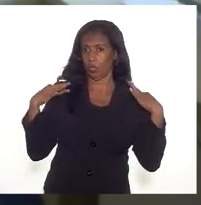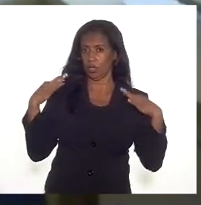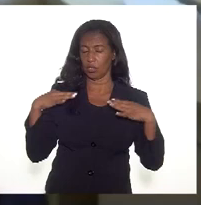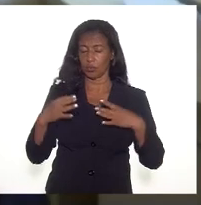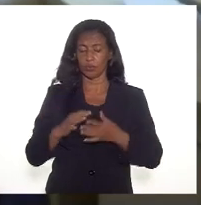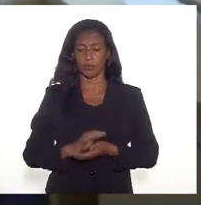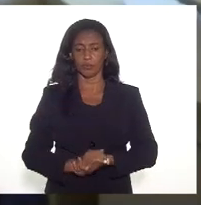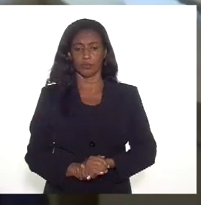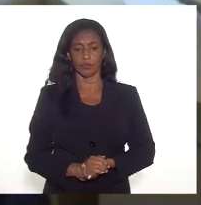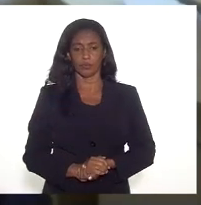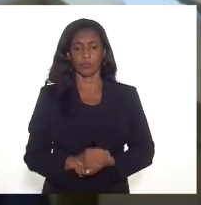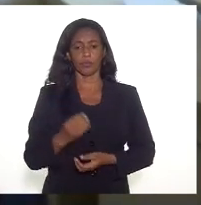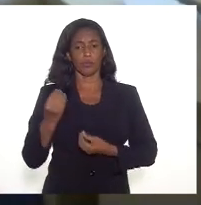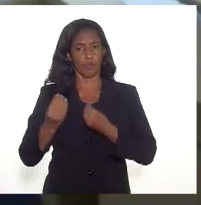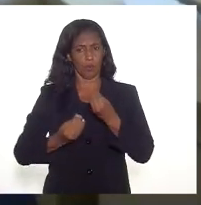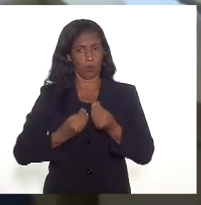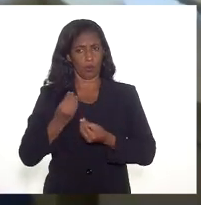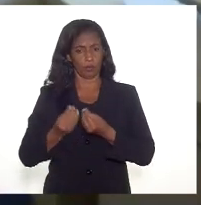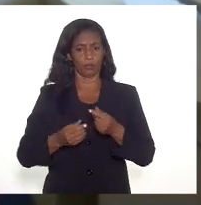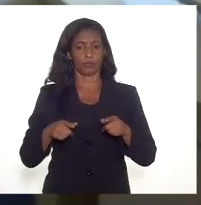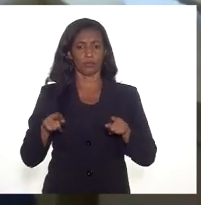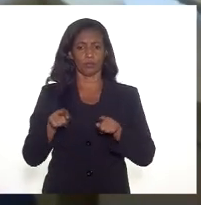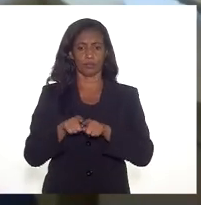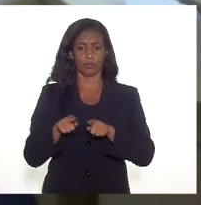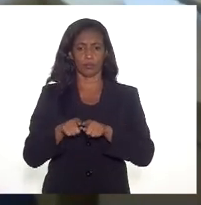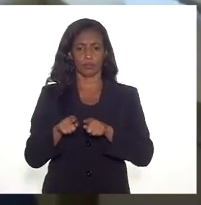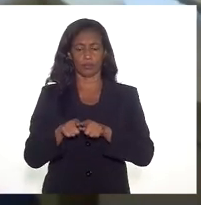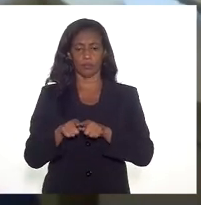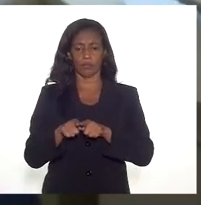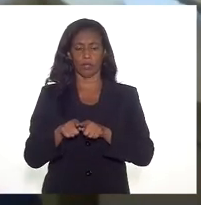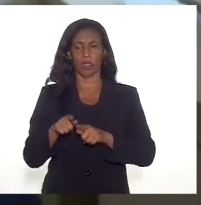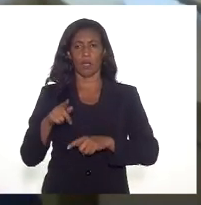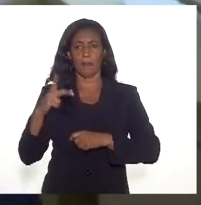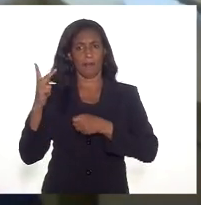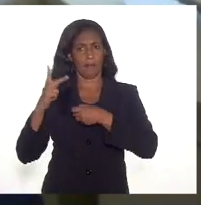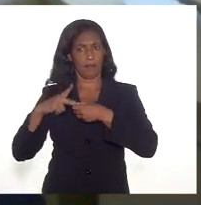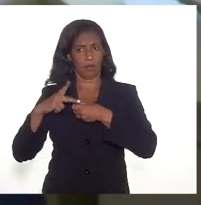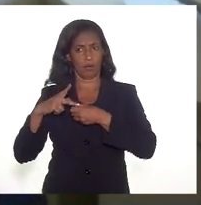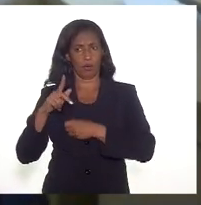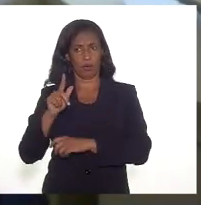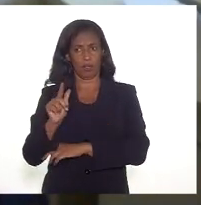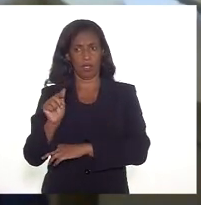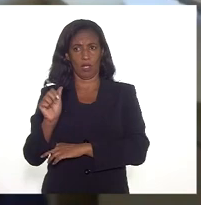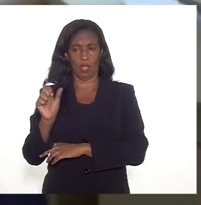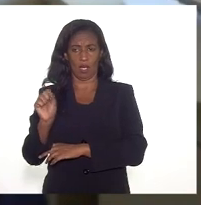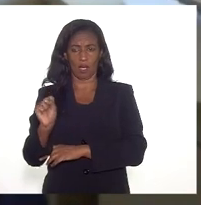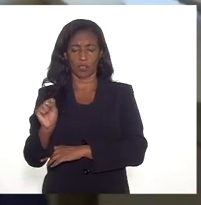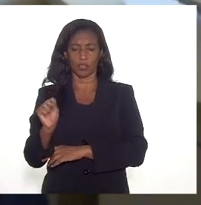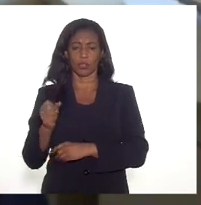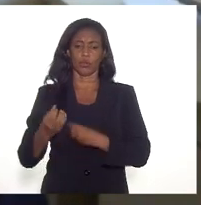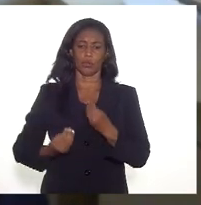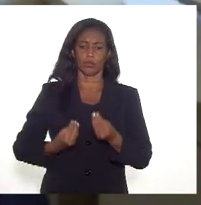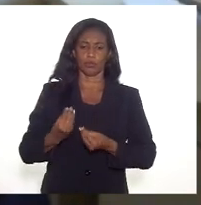Lagos, como são também para a questão do petróleo e gás, como também são